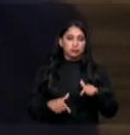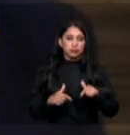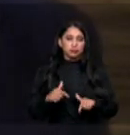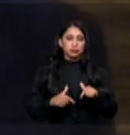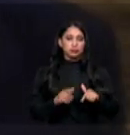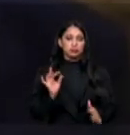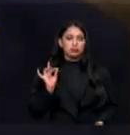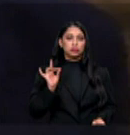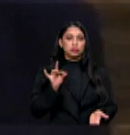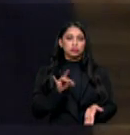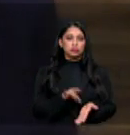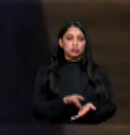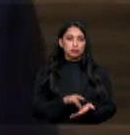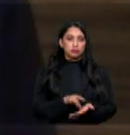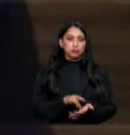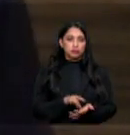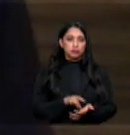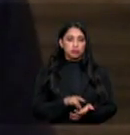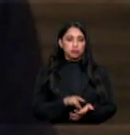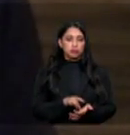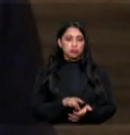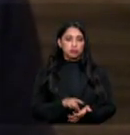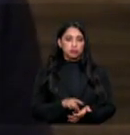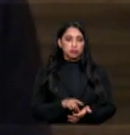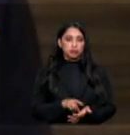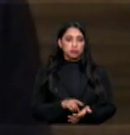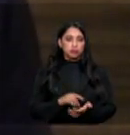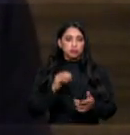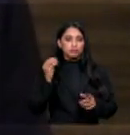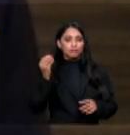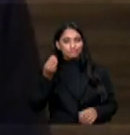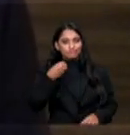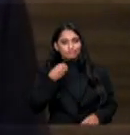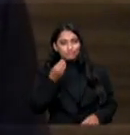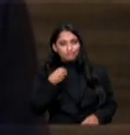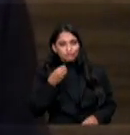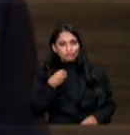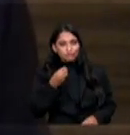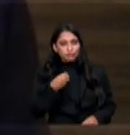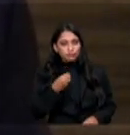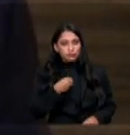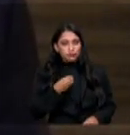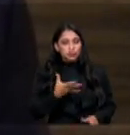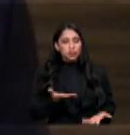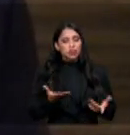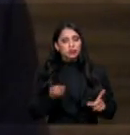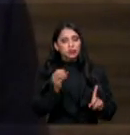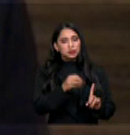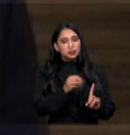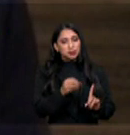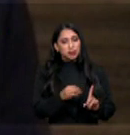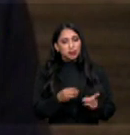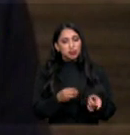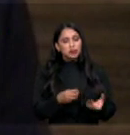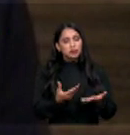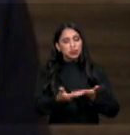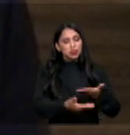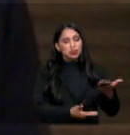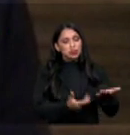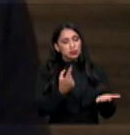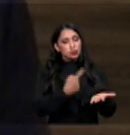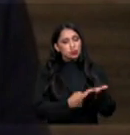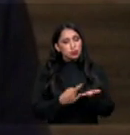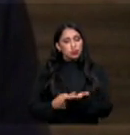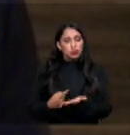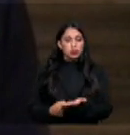fato, é o polo mais frágil da relação contratual trabalhista e não